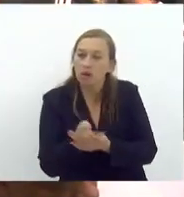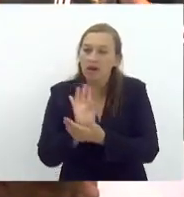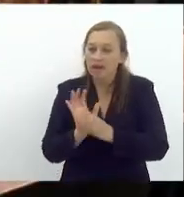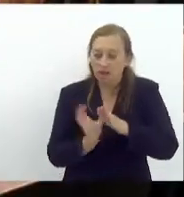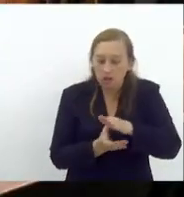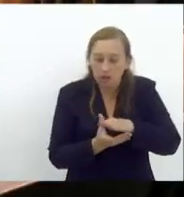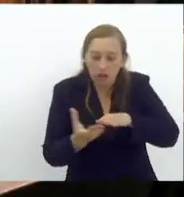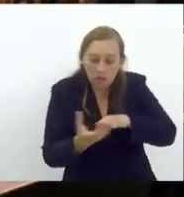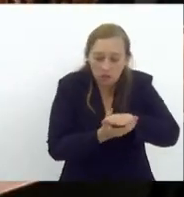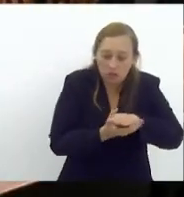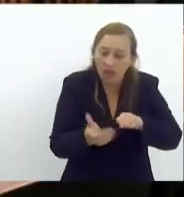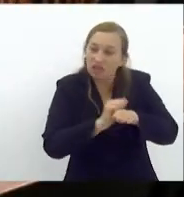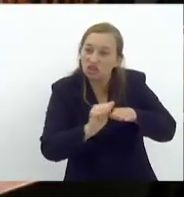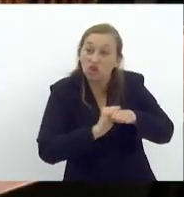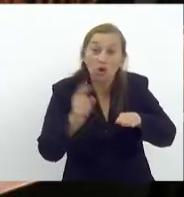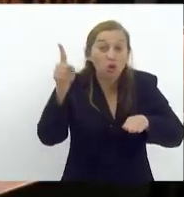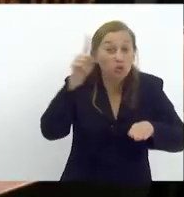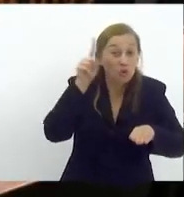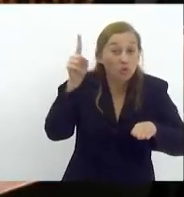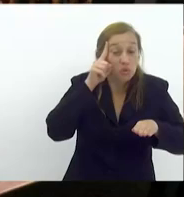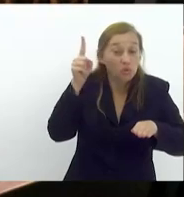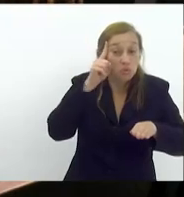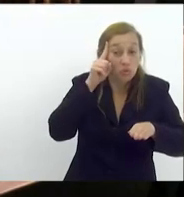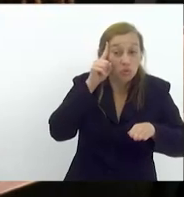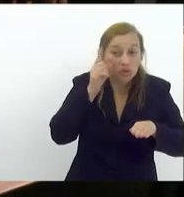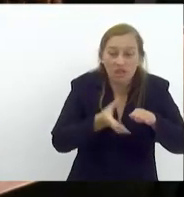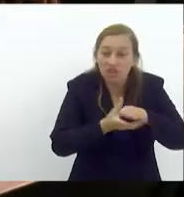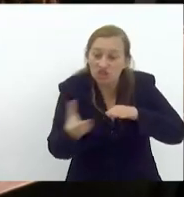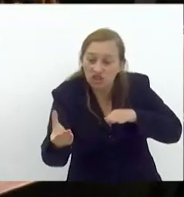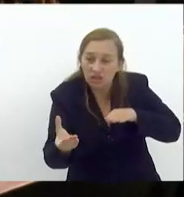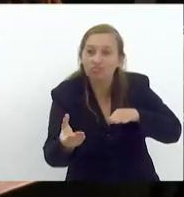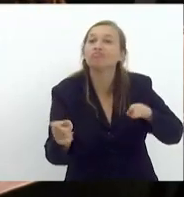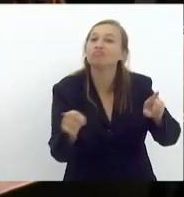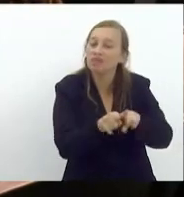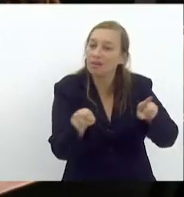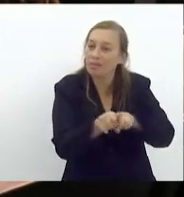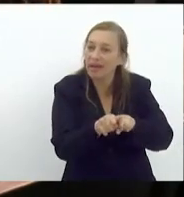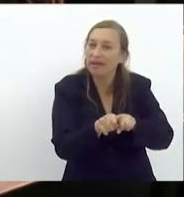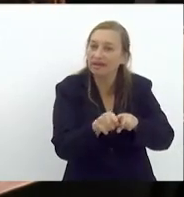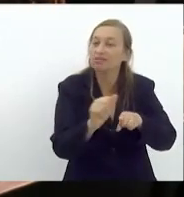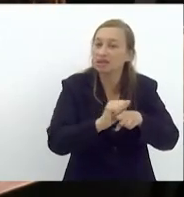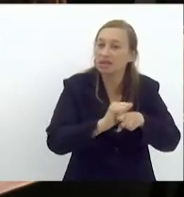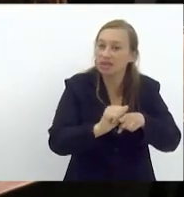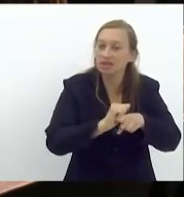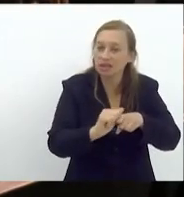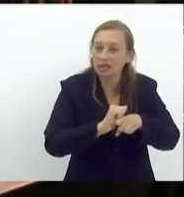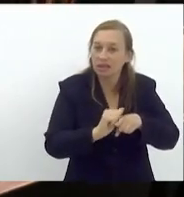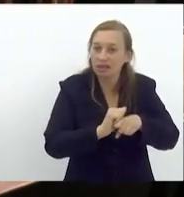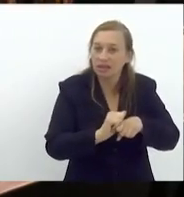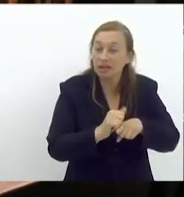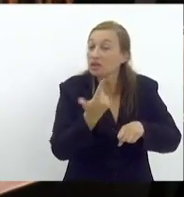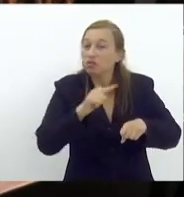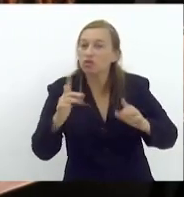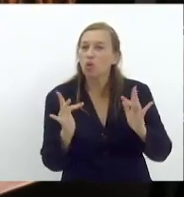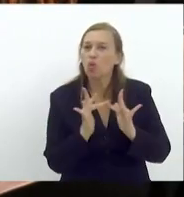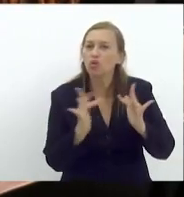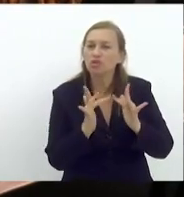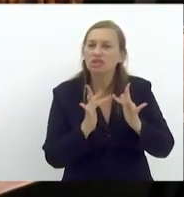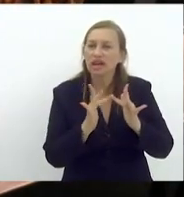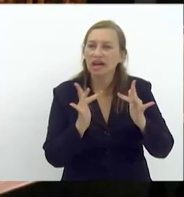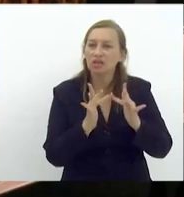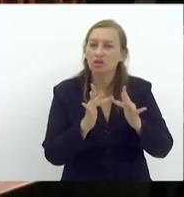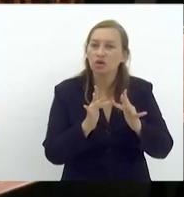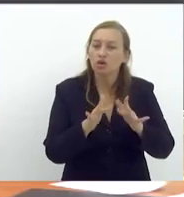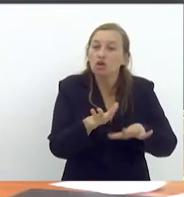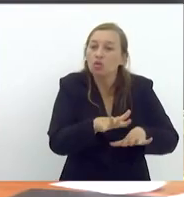todos os dias senhores todos os dias tiramos também os tênis para não perder o contato direto com